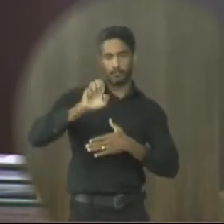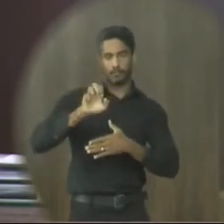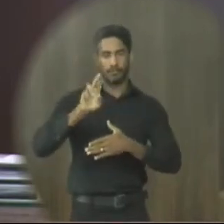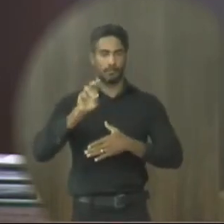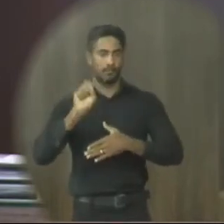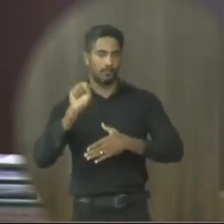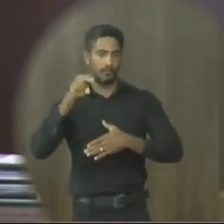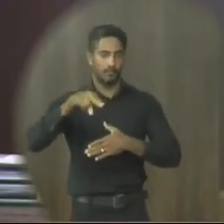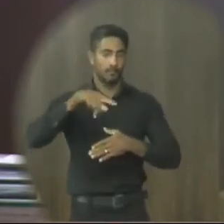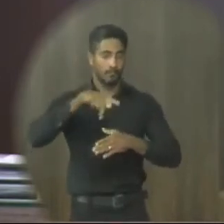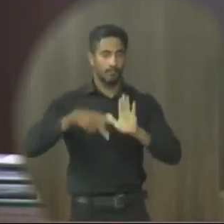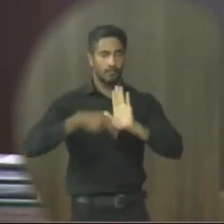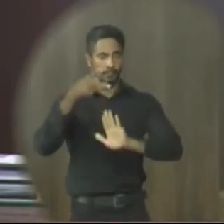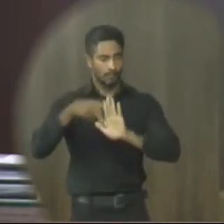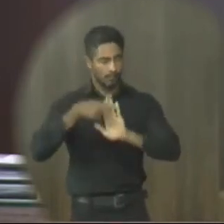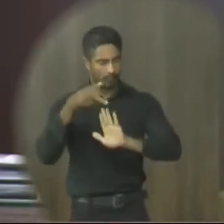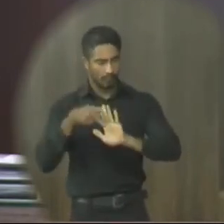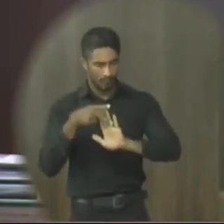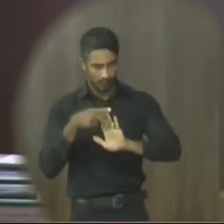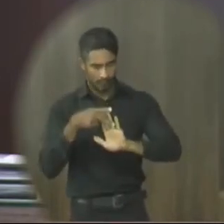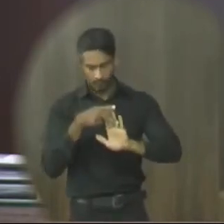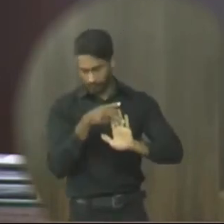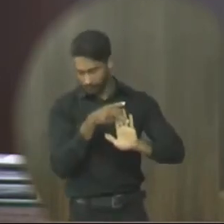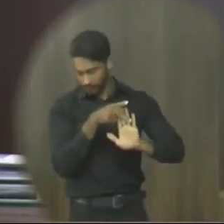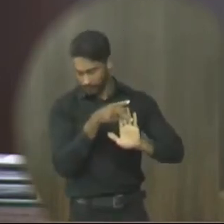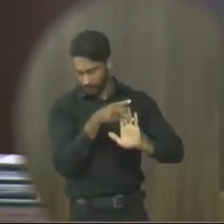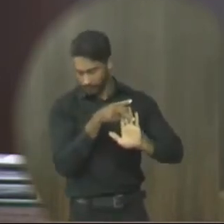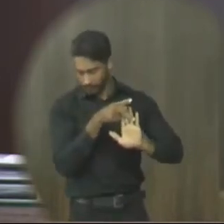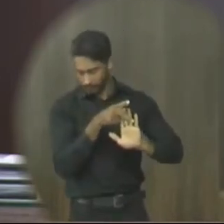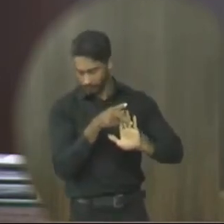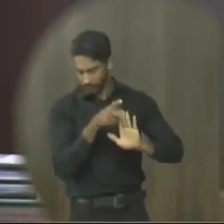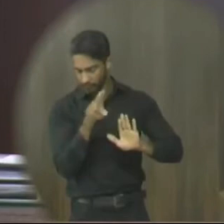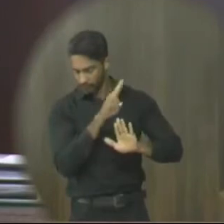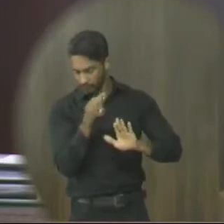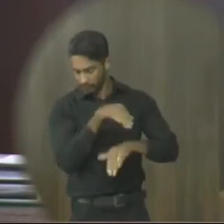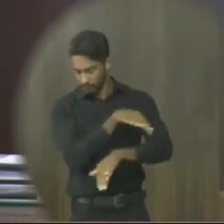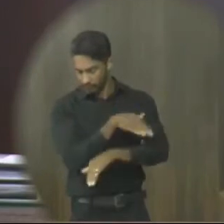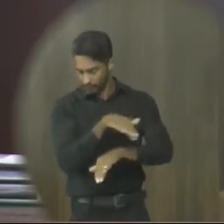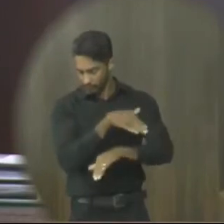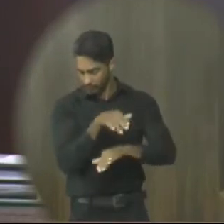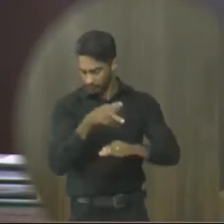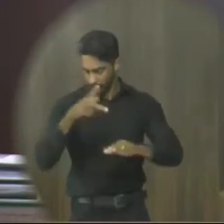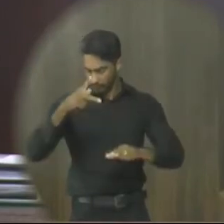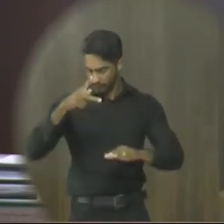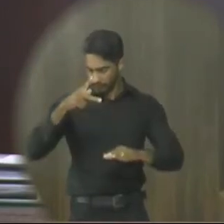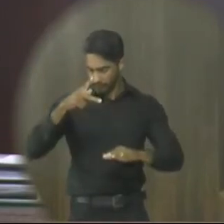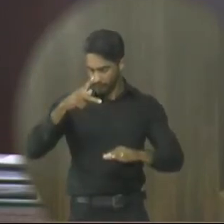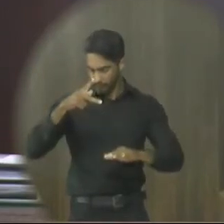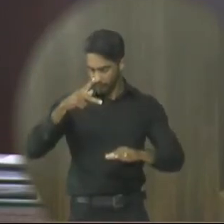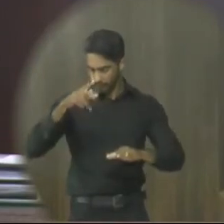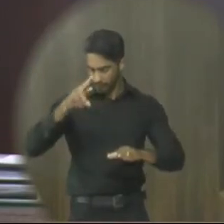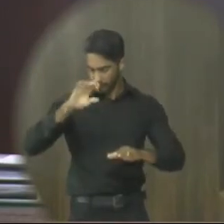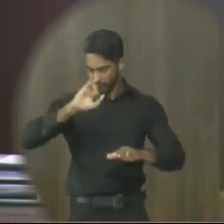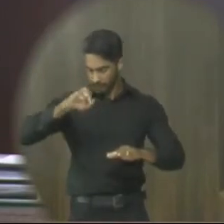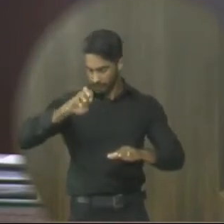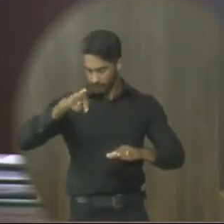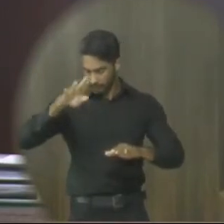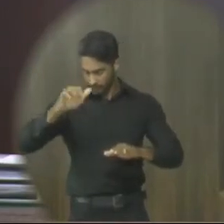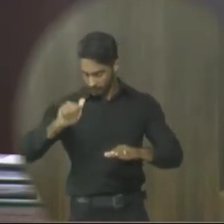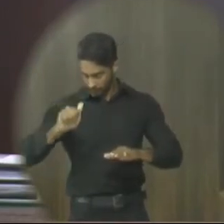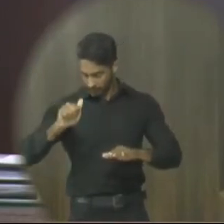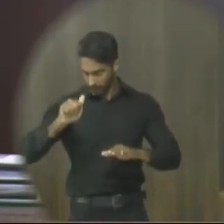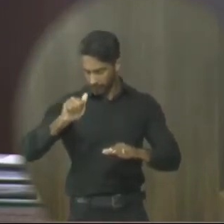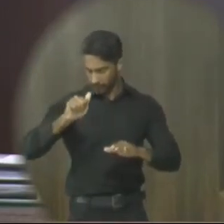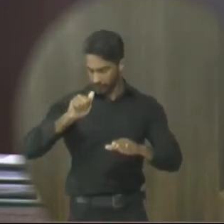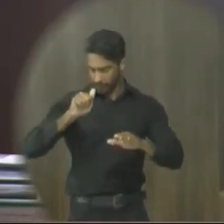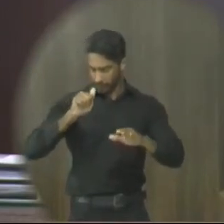Santo de Souza, o projeto de lei da denominação a rua projetada em continuidade da Rua